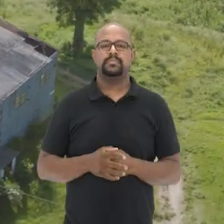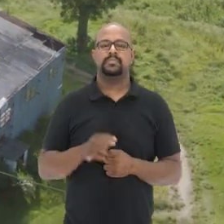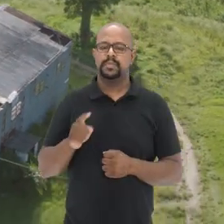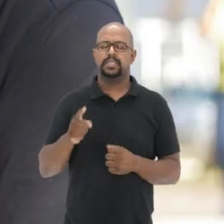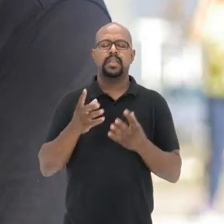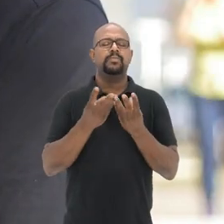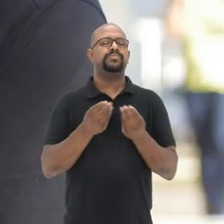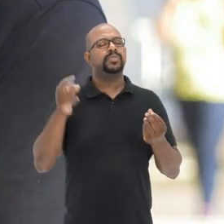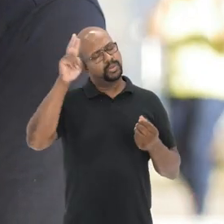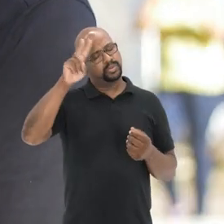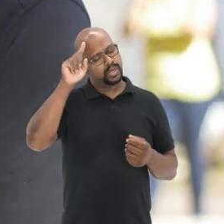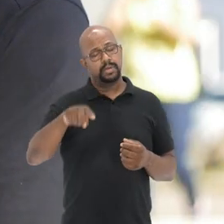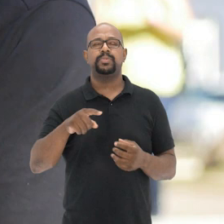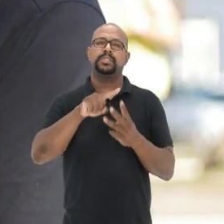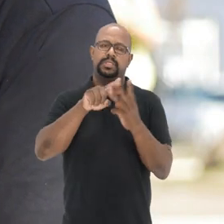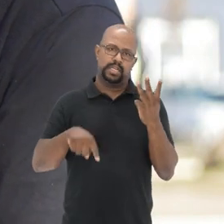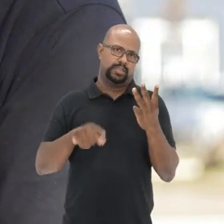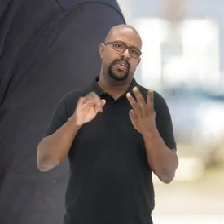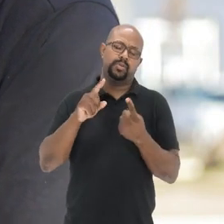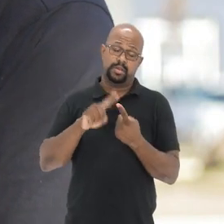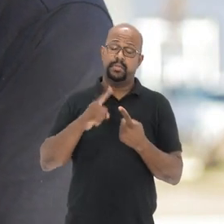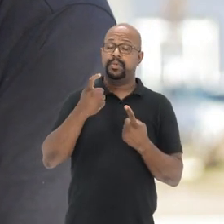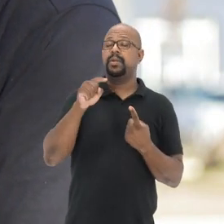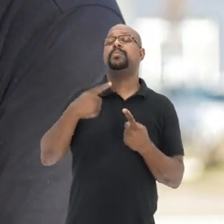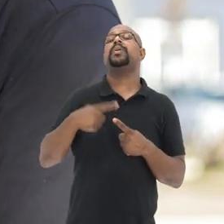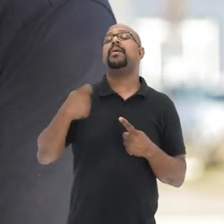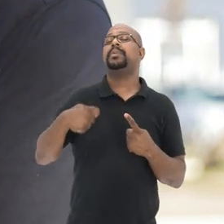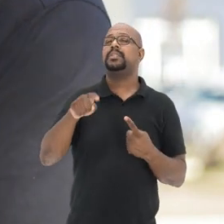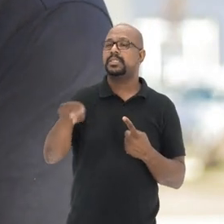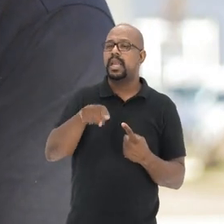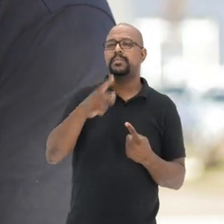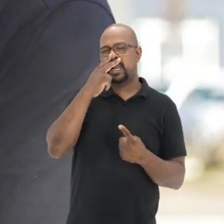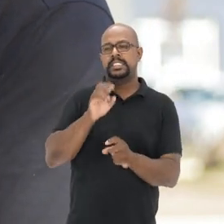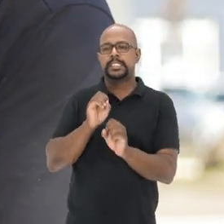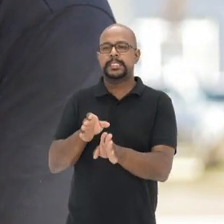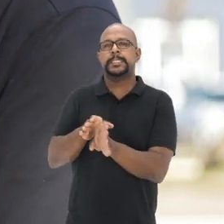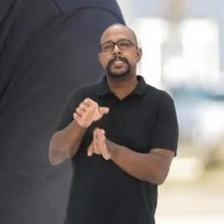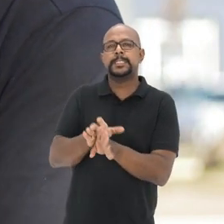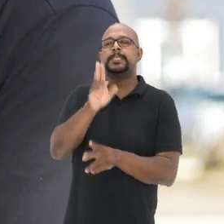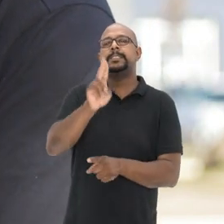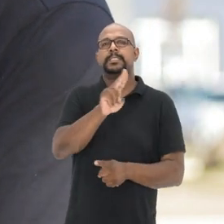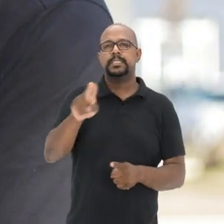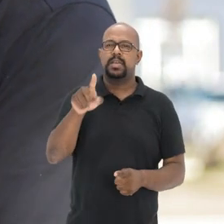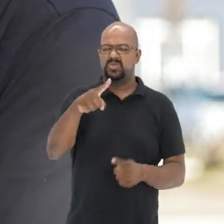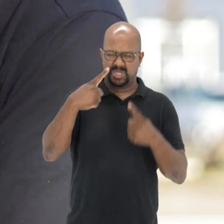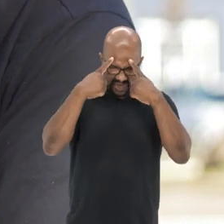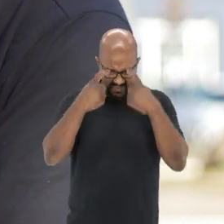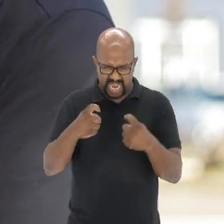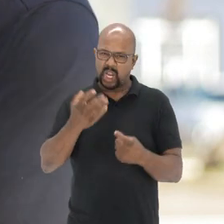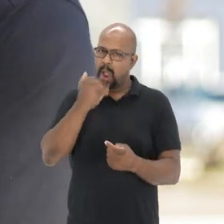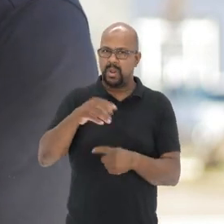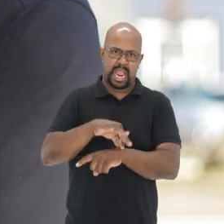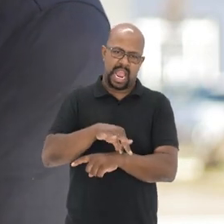Esse desaparecimento histórico acontece basicamente por três fatores. Primeiro, porque é necessário catequizar. o selvagem, o bárbaro, o comedor de